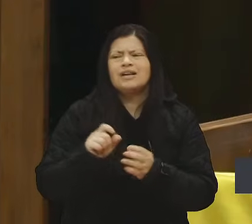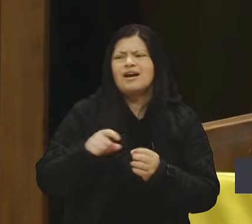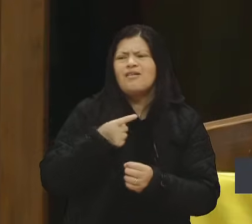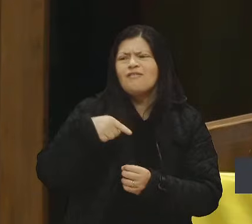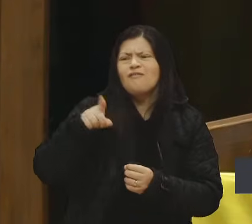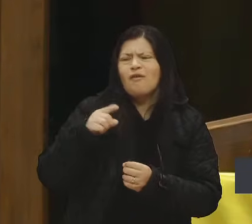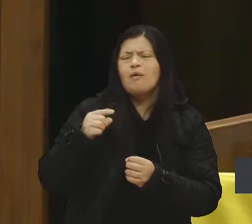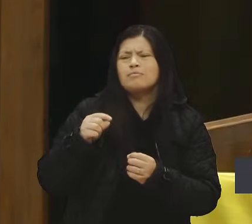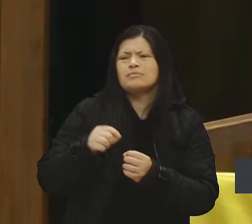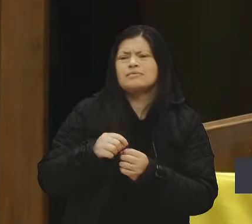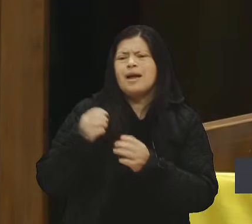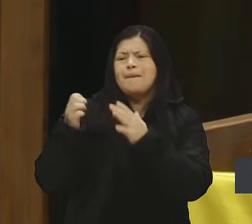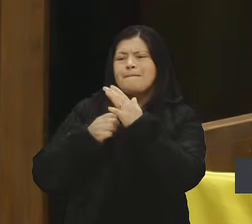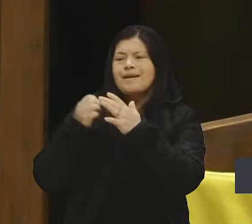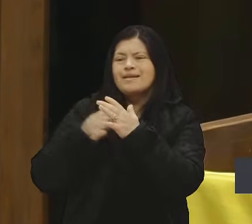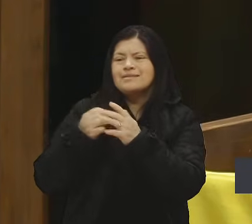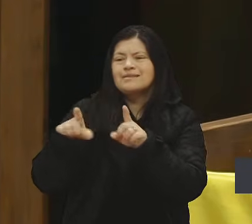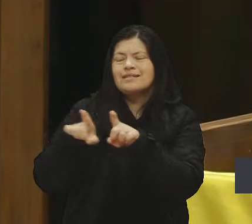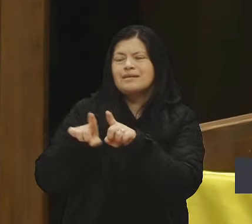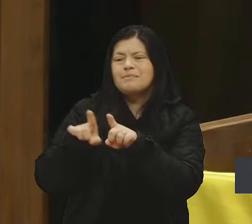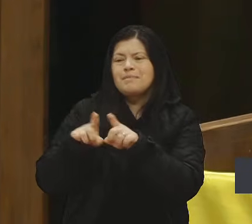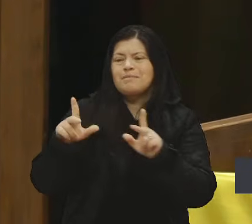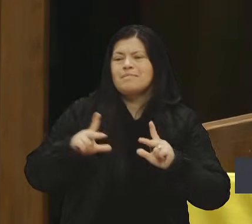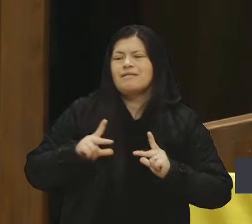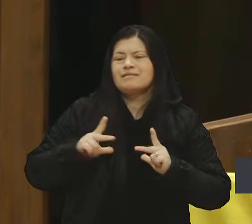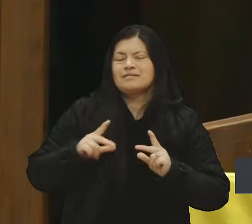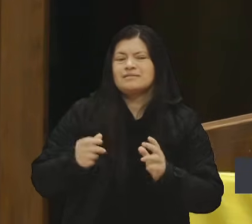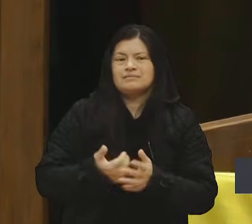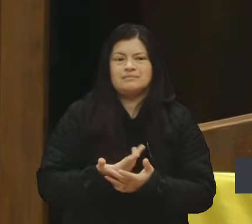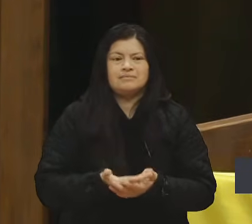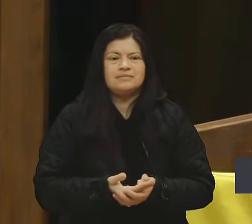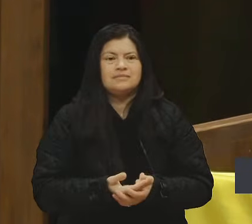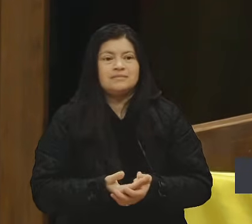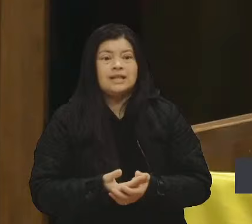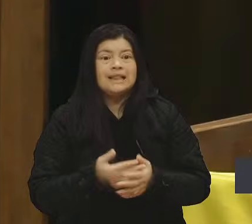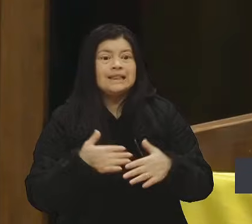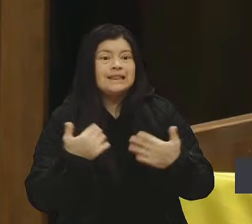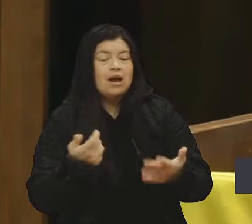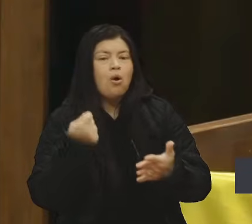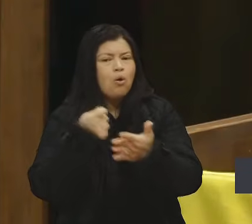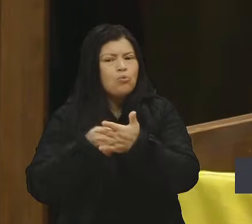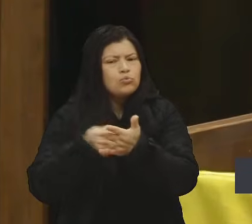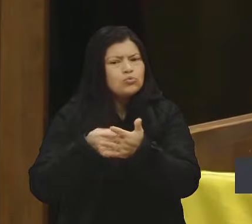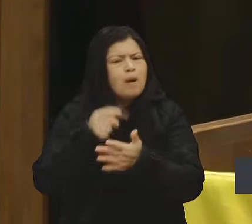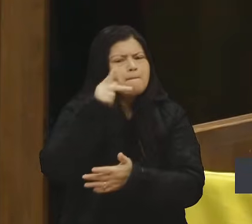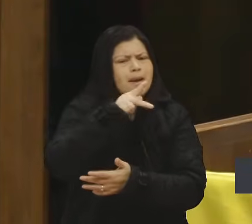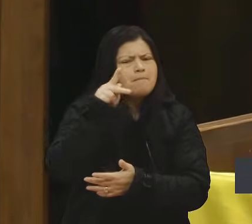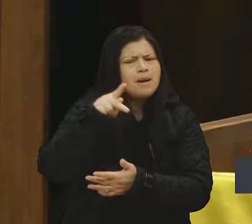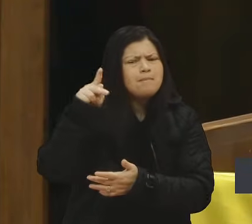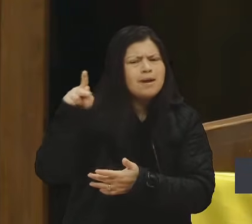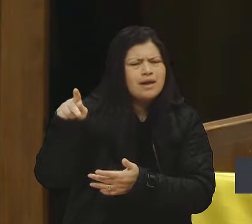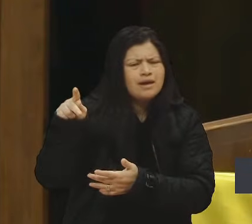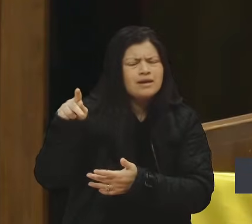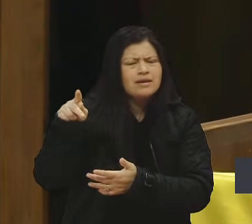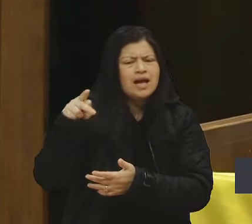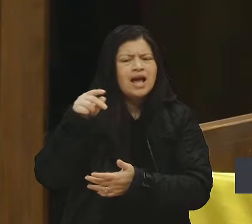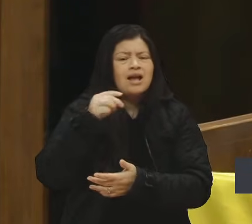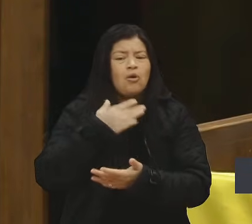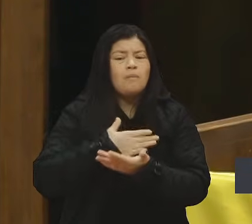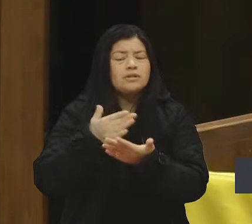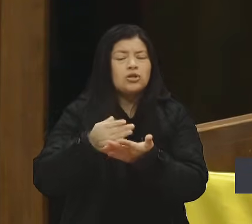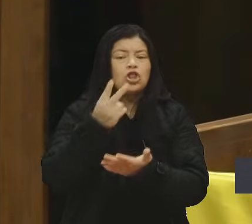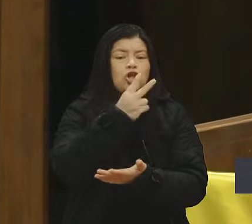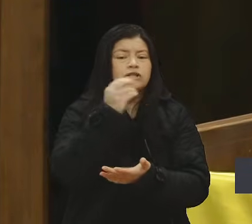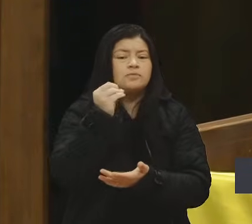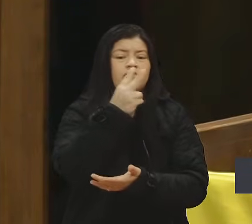aproxima. A nossa denúncia e a nossa luta contra as PPPs vem desde 2023.